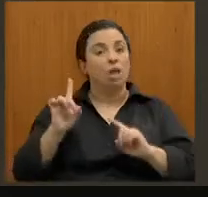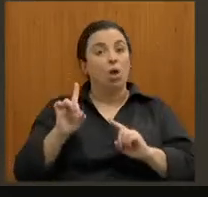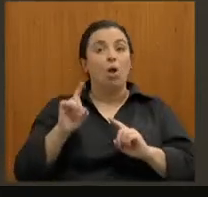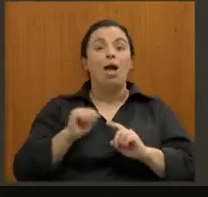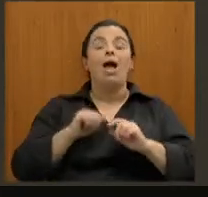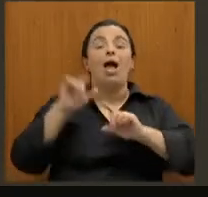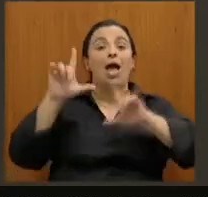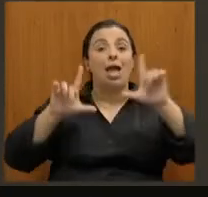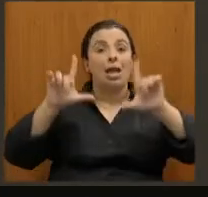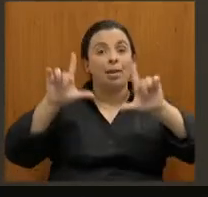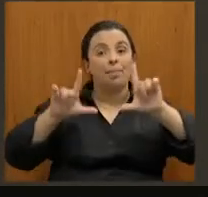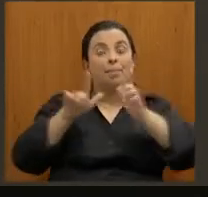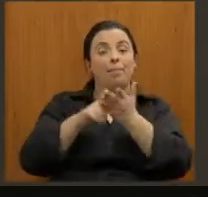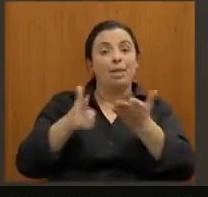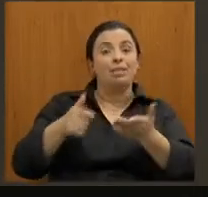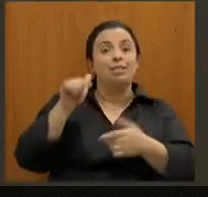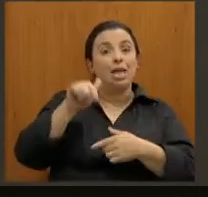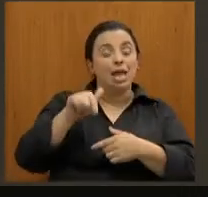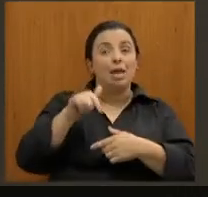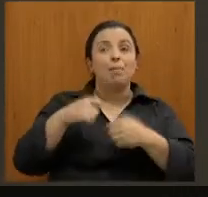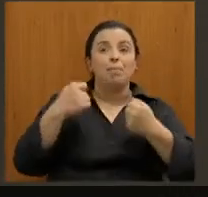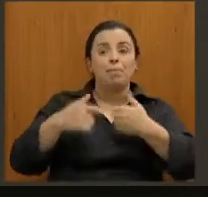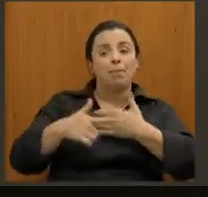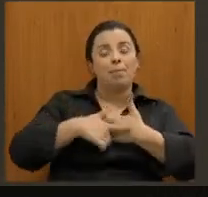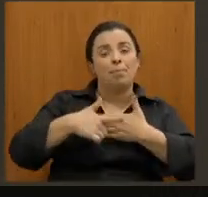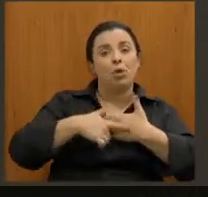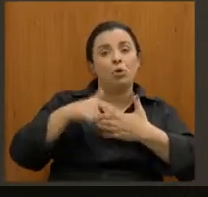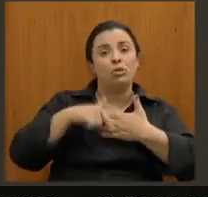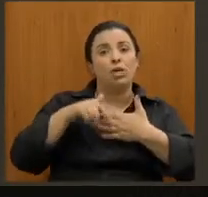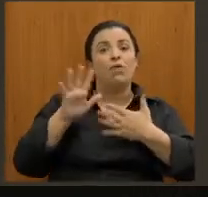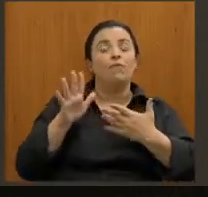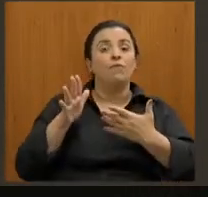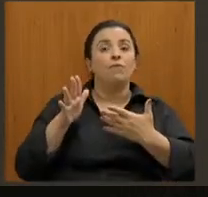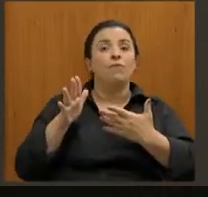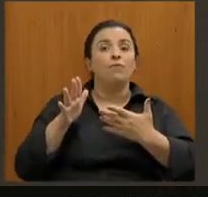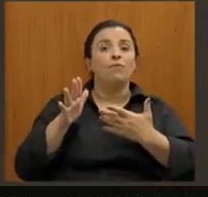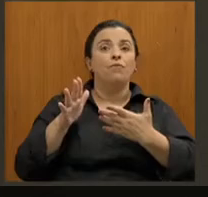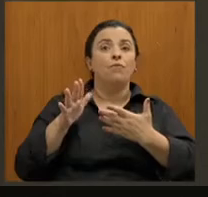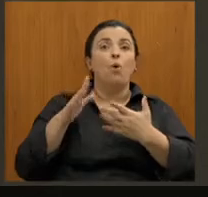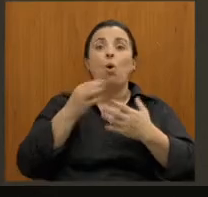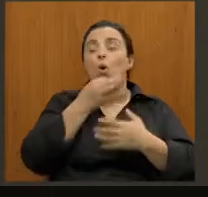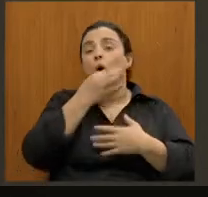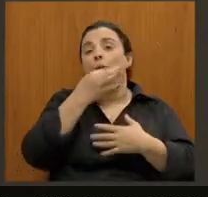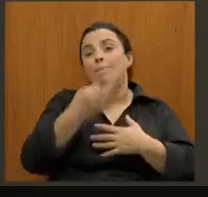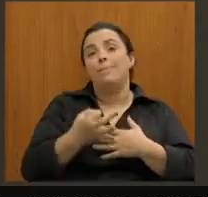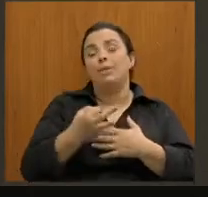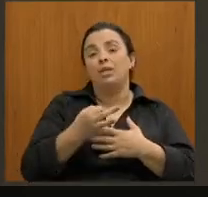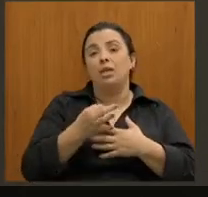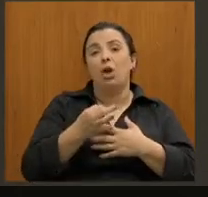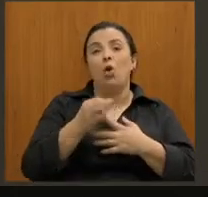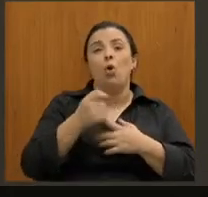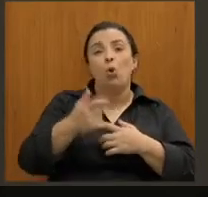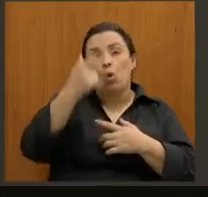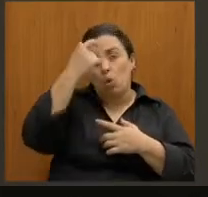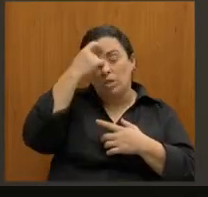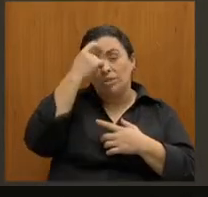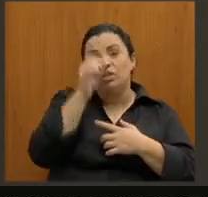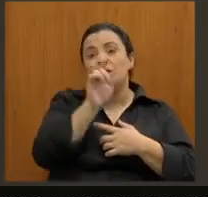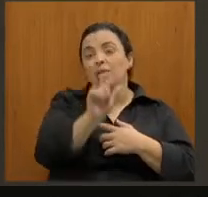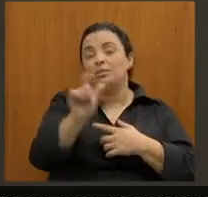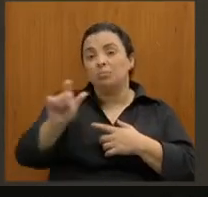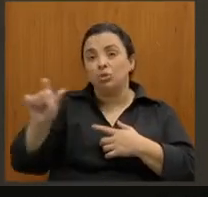um papel de formadores de opinião e ela precisa concientizar as pessoas acerca da não violência contra mulher